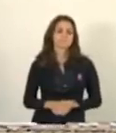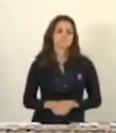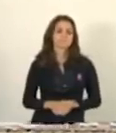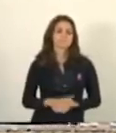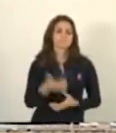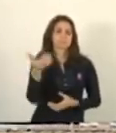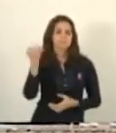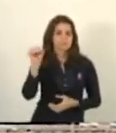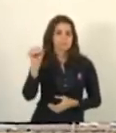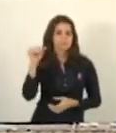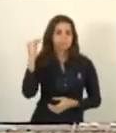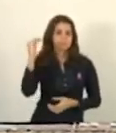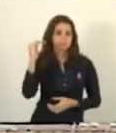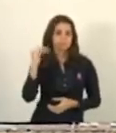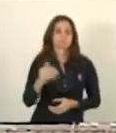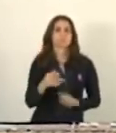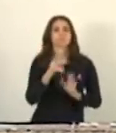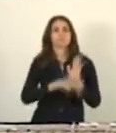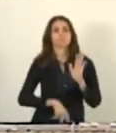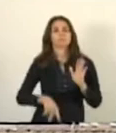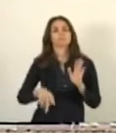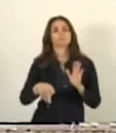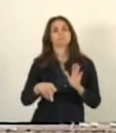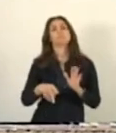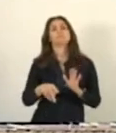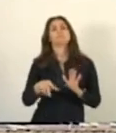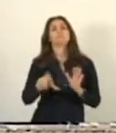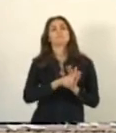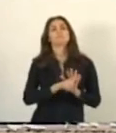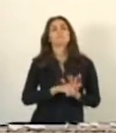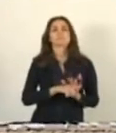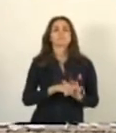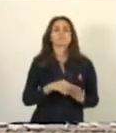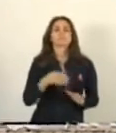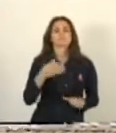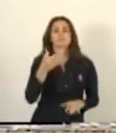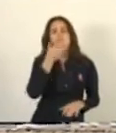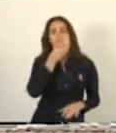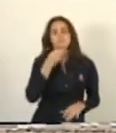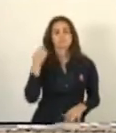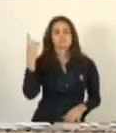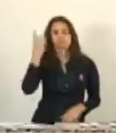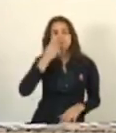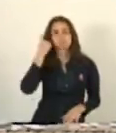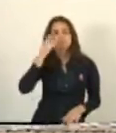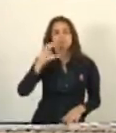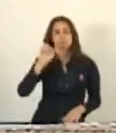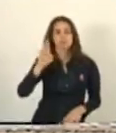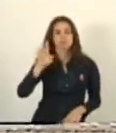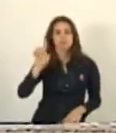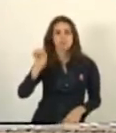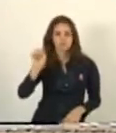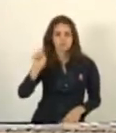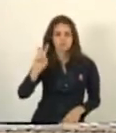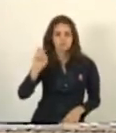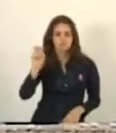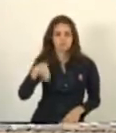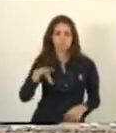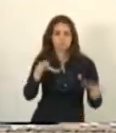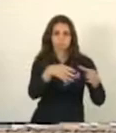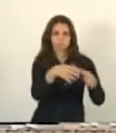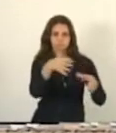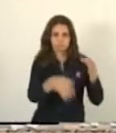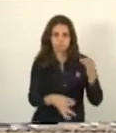Décimo item, projeto de lei 629-2021, deputado Carlos Von. Após o cumprimento do artigo 120 do Regimento Interno, às Comissões